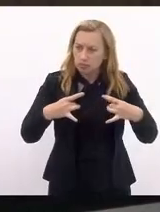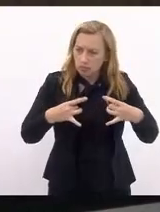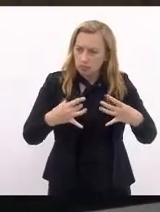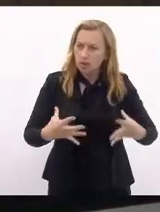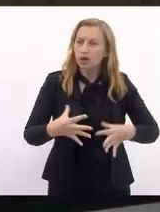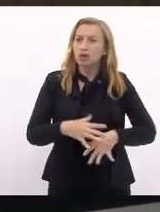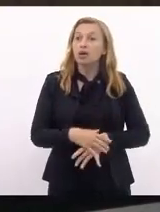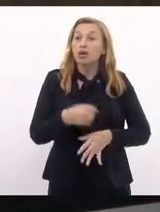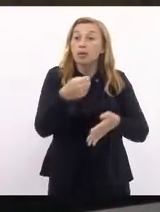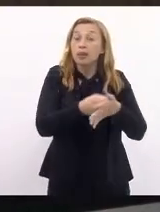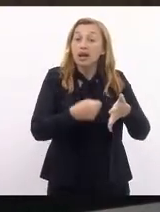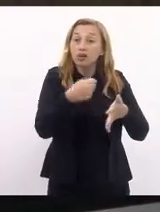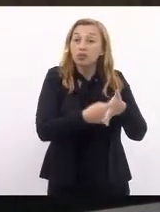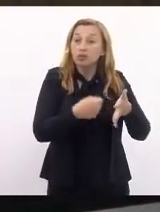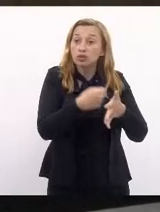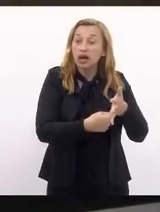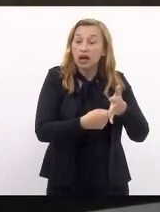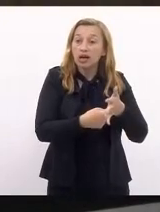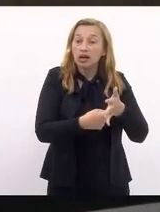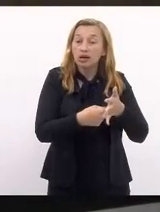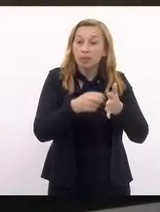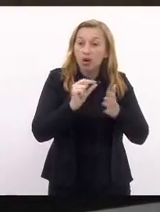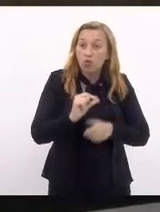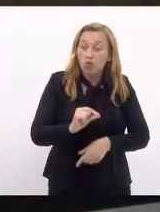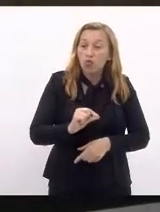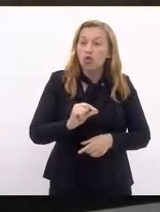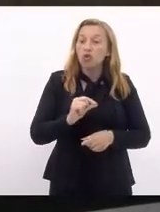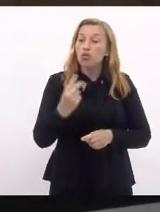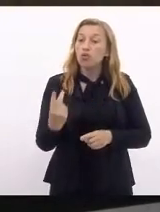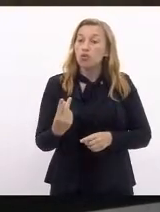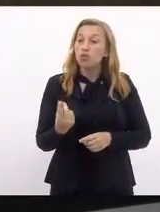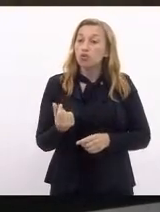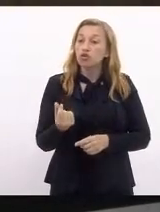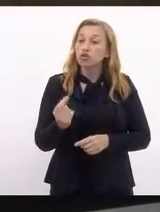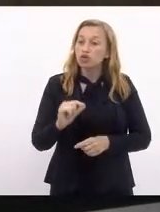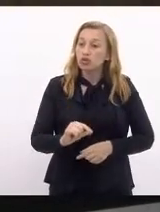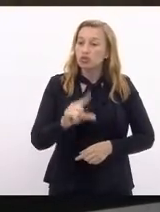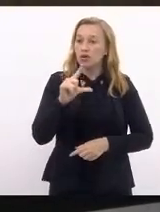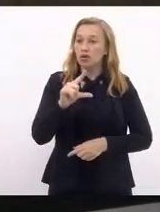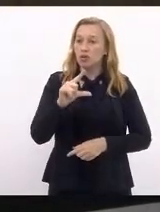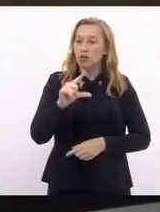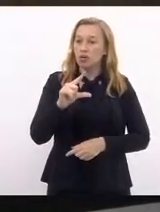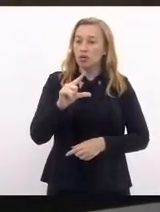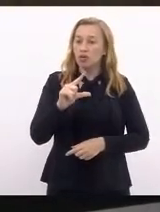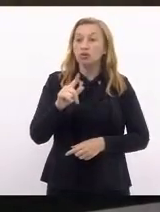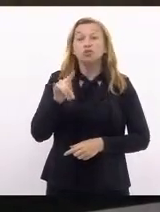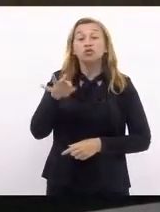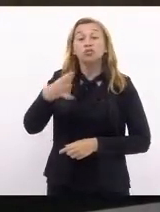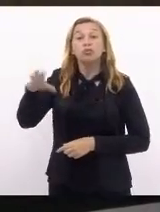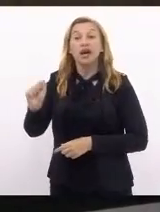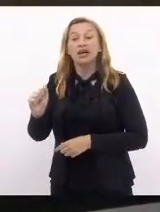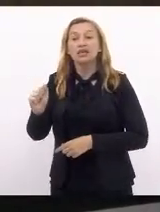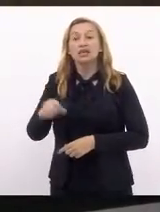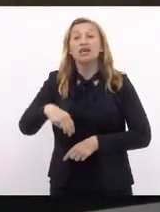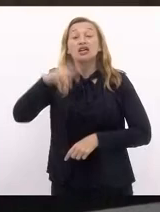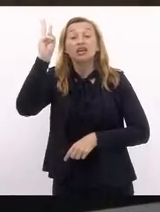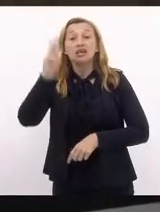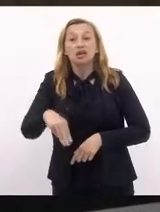para lutar para aumentar o valor desses papas de quem ganhava